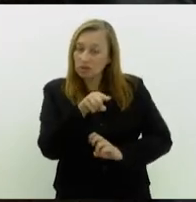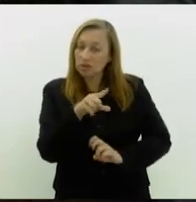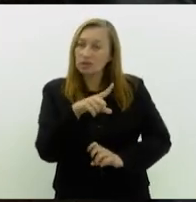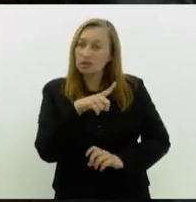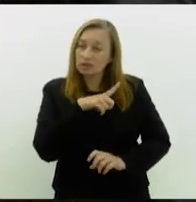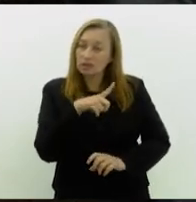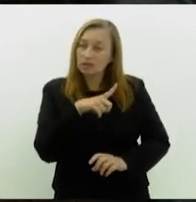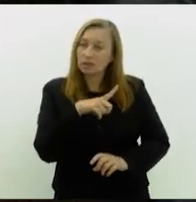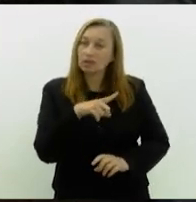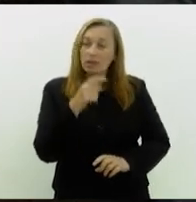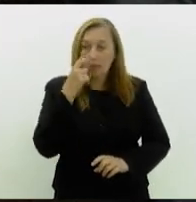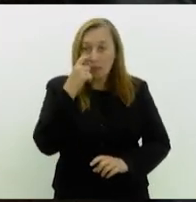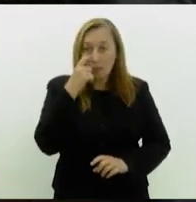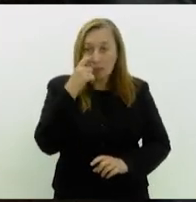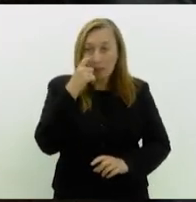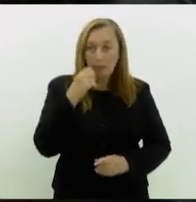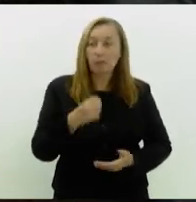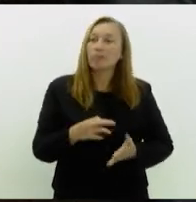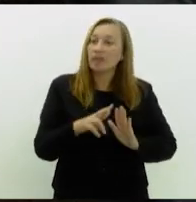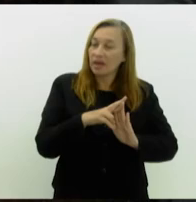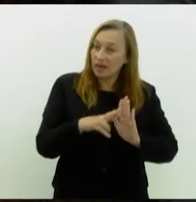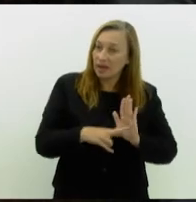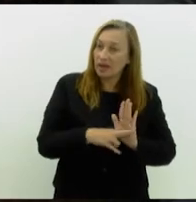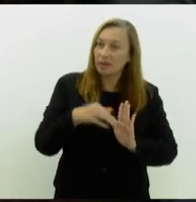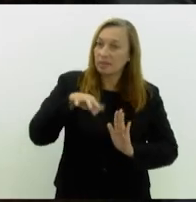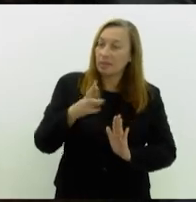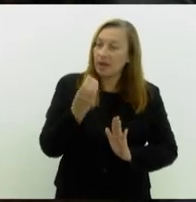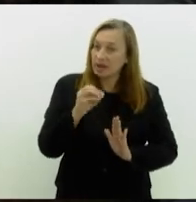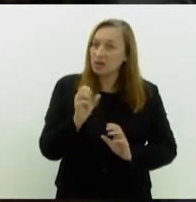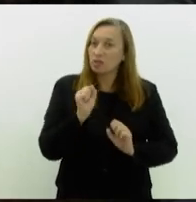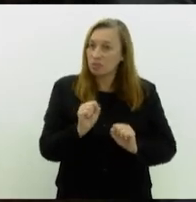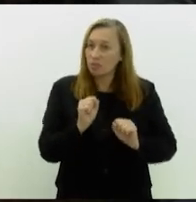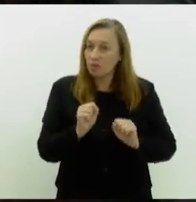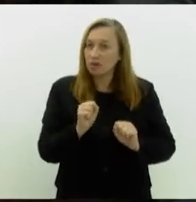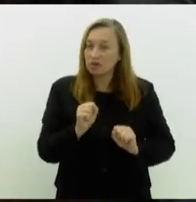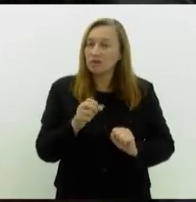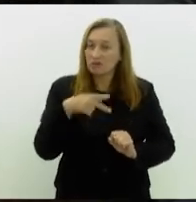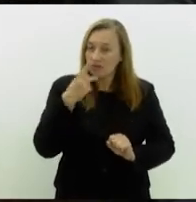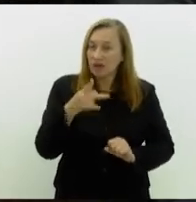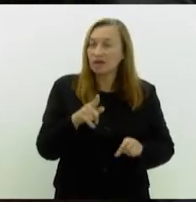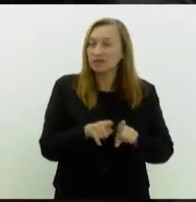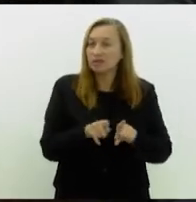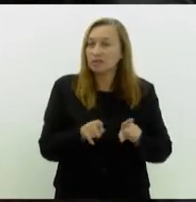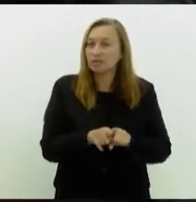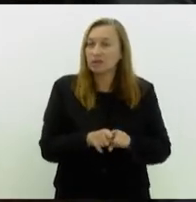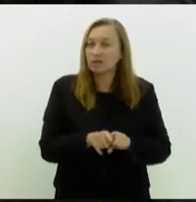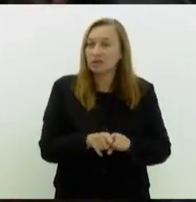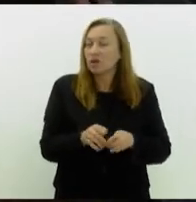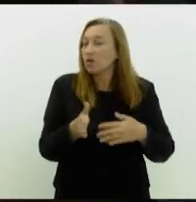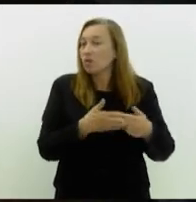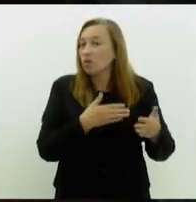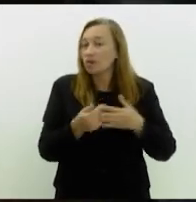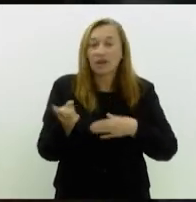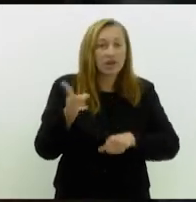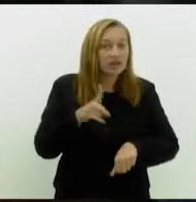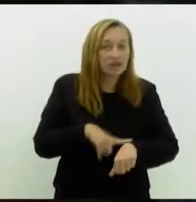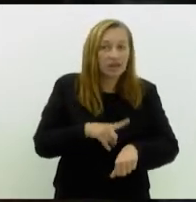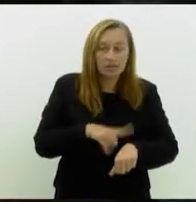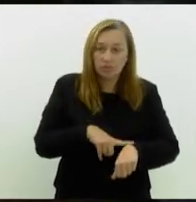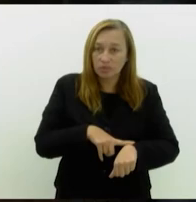sustentado que regimentalmente Marquinho pode assegurar isso a qualquer tempo da